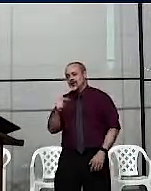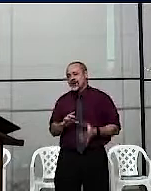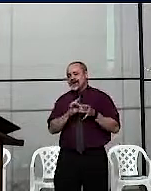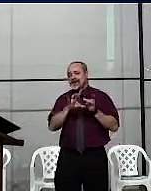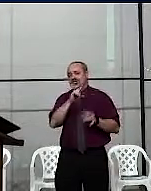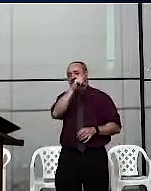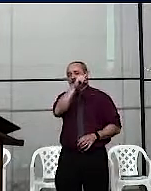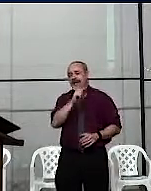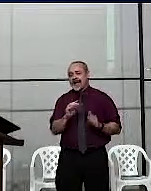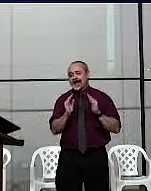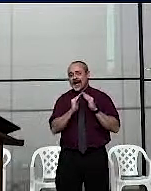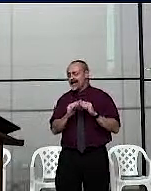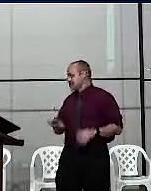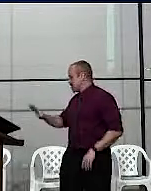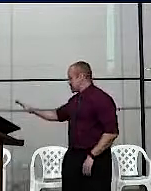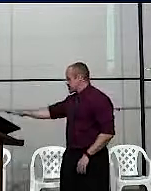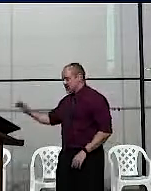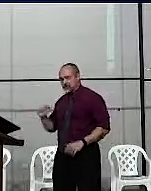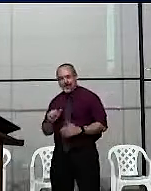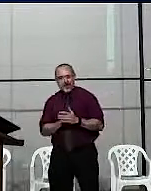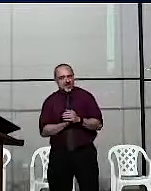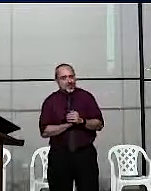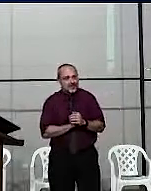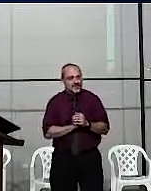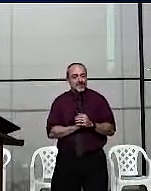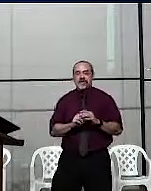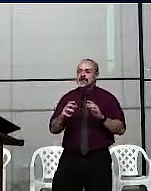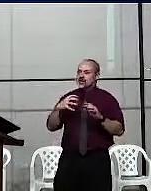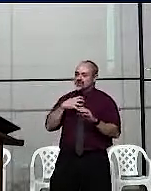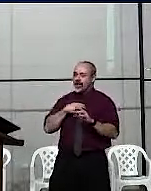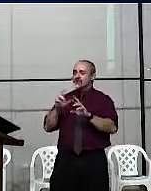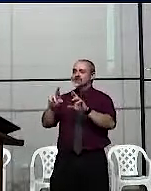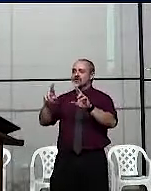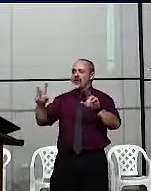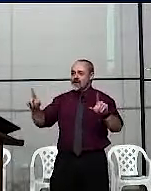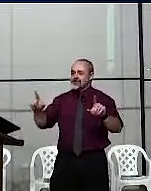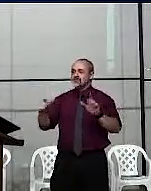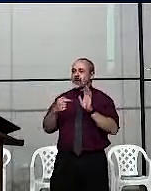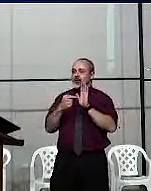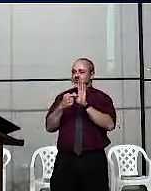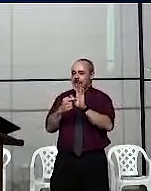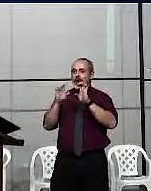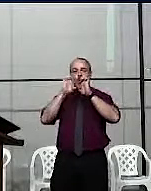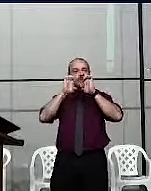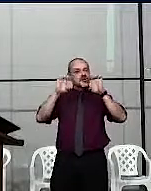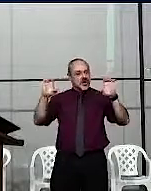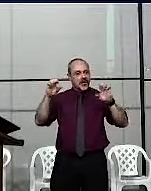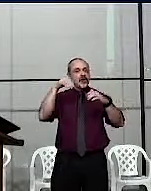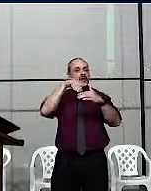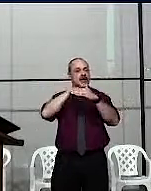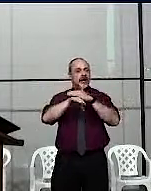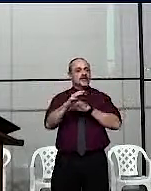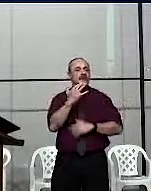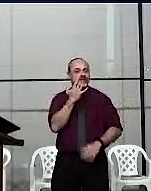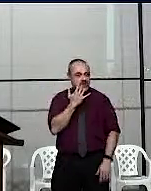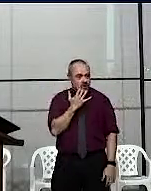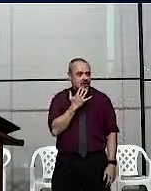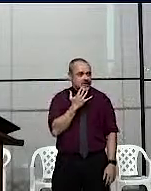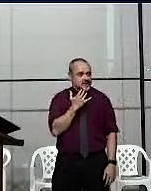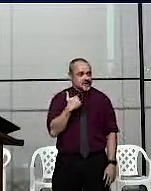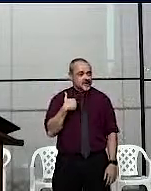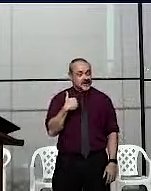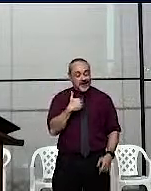Me perdoe, eu deixei lá em casa, somente mostrando pelo esse jeito. Tem jeitos diferentes para mostrar o Evangelho através